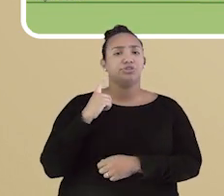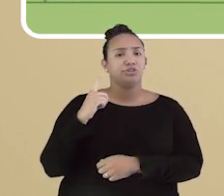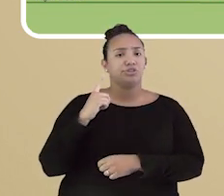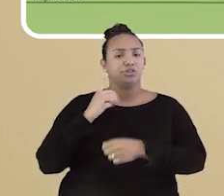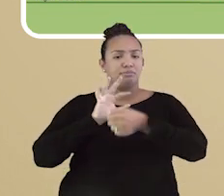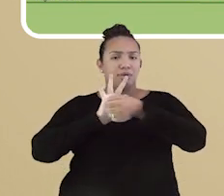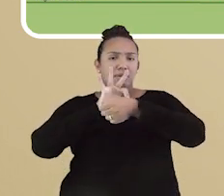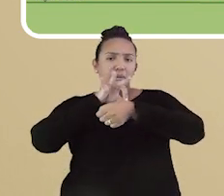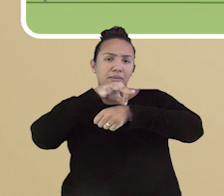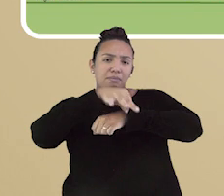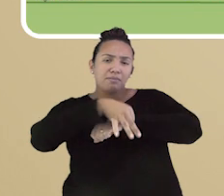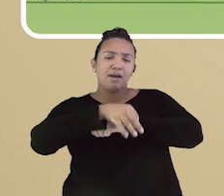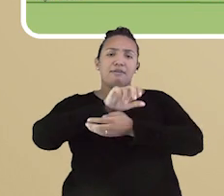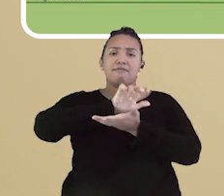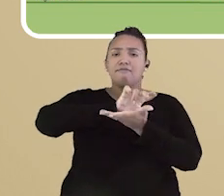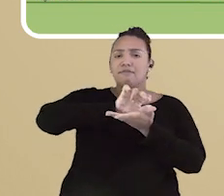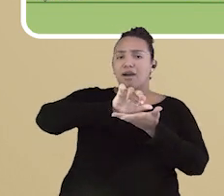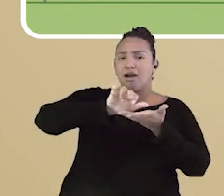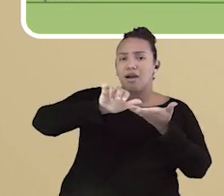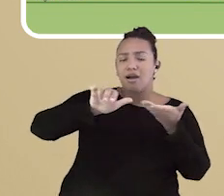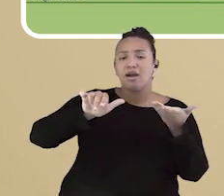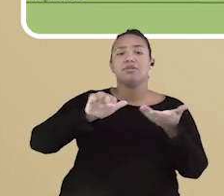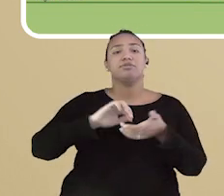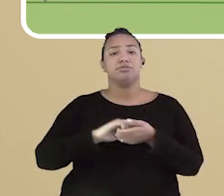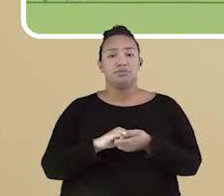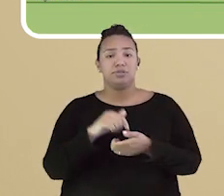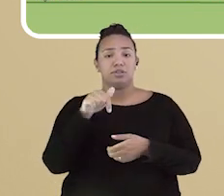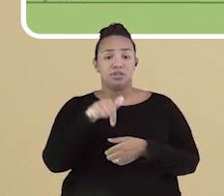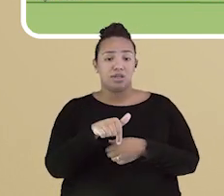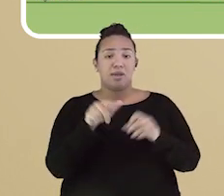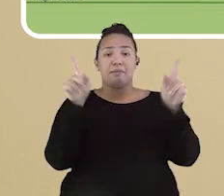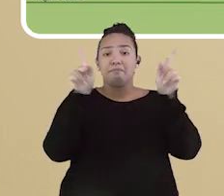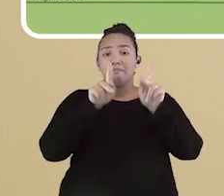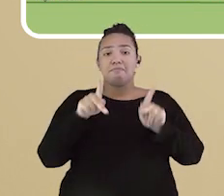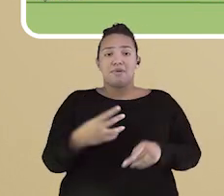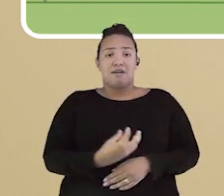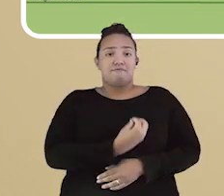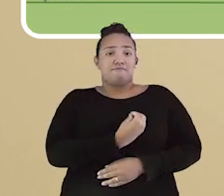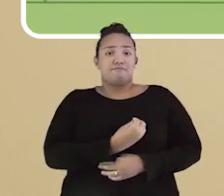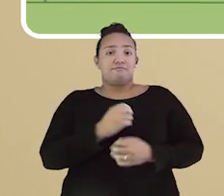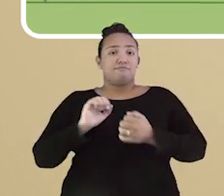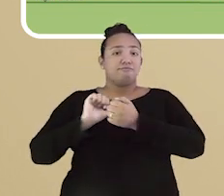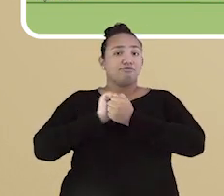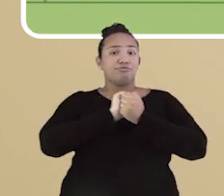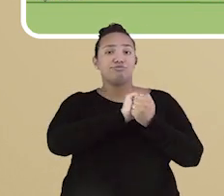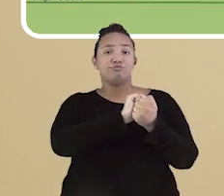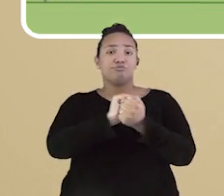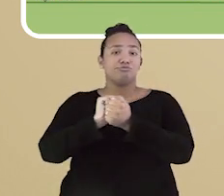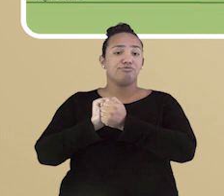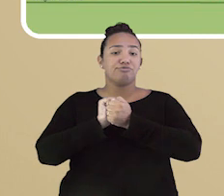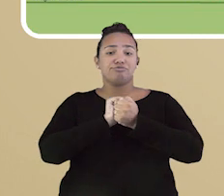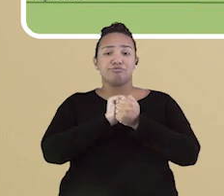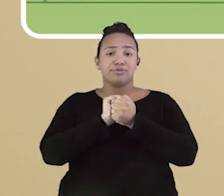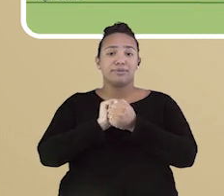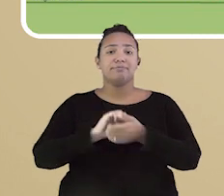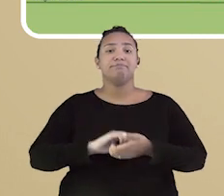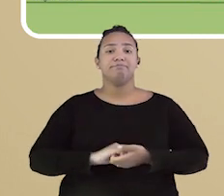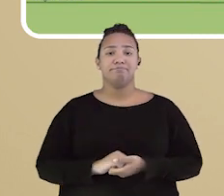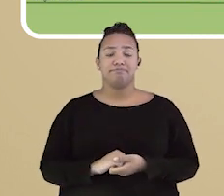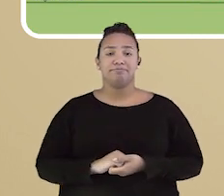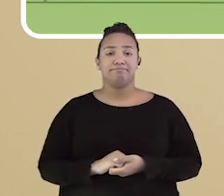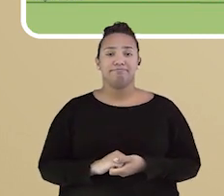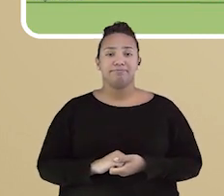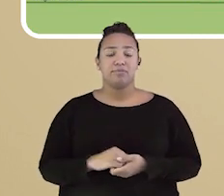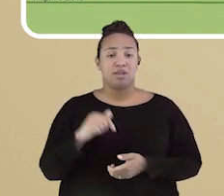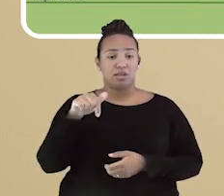outros animais que conviviam em paz com ele naquele lugar. À tarde, ele se sentava na sombra de uma